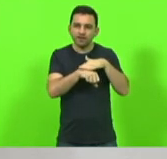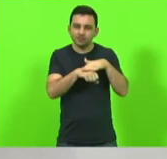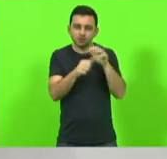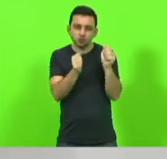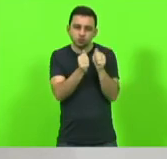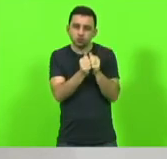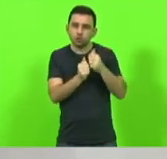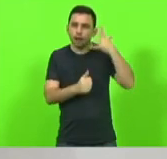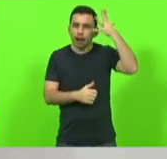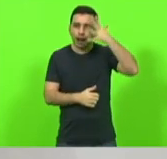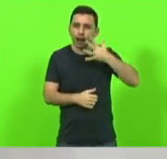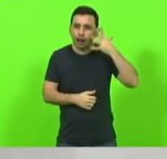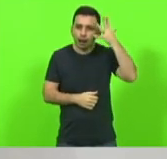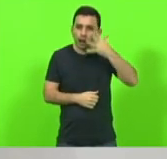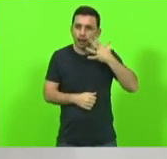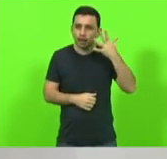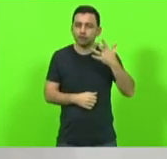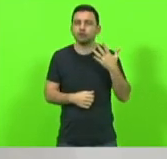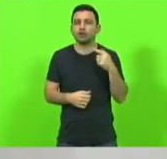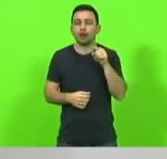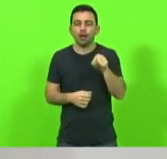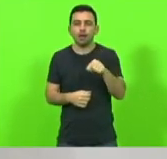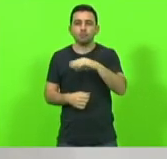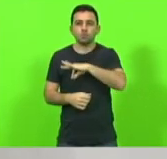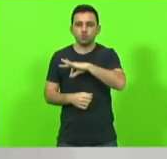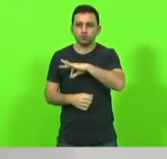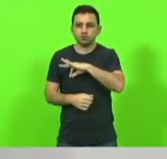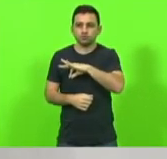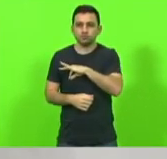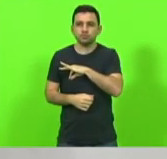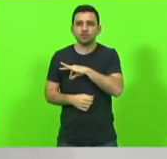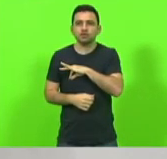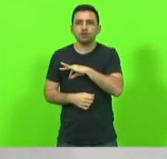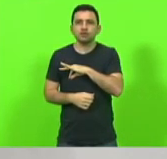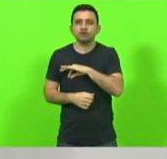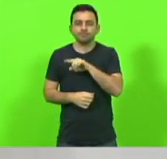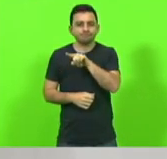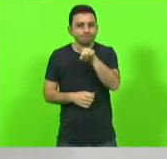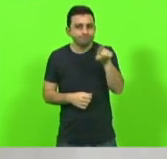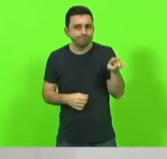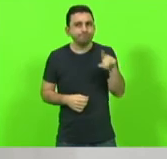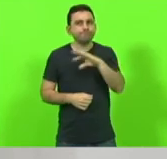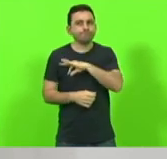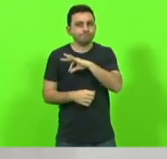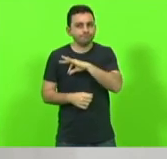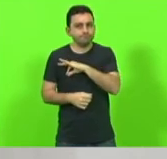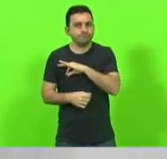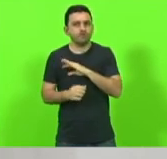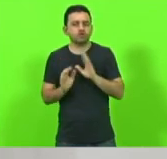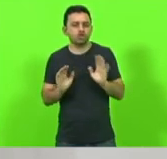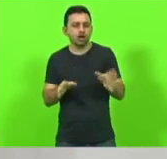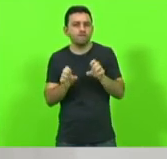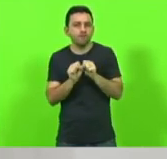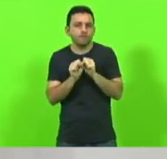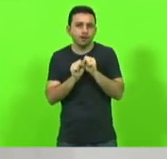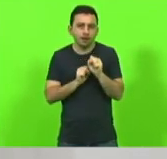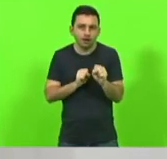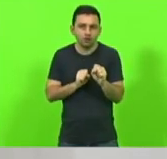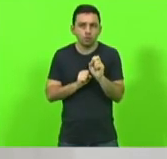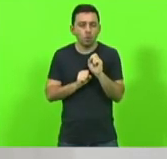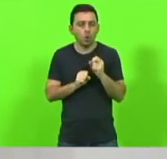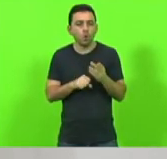palestras na Academia de Polícia Civil, aqueles policiais que estavam ali se formando, fazendo